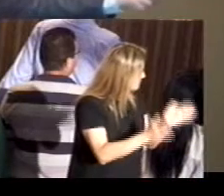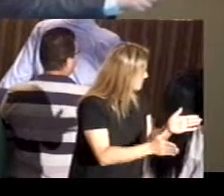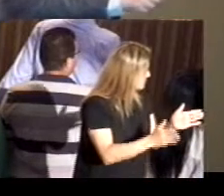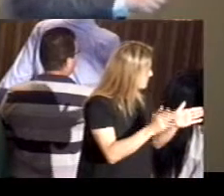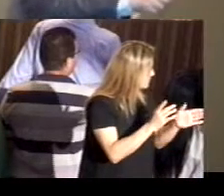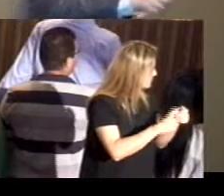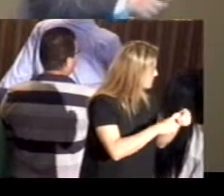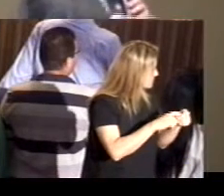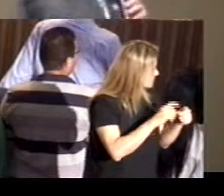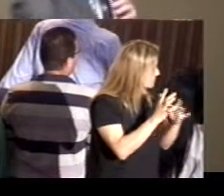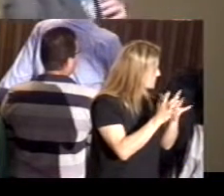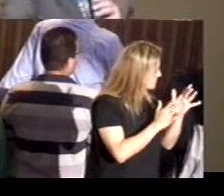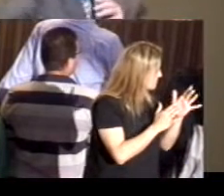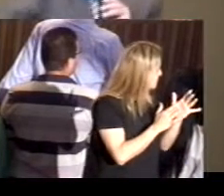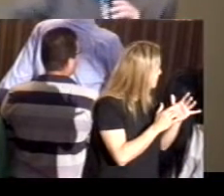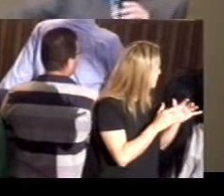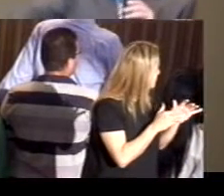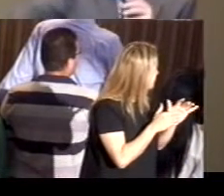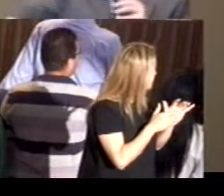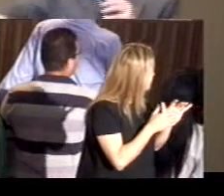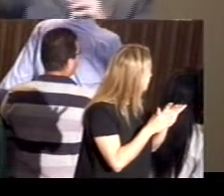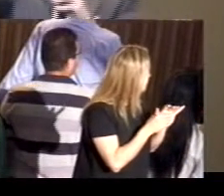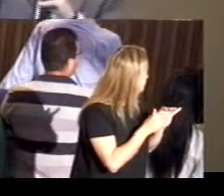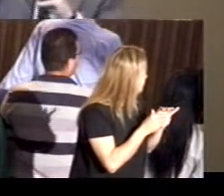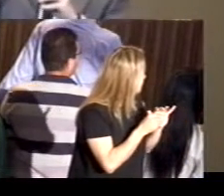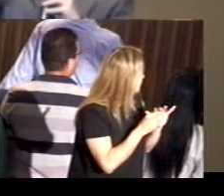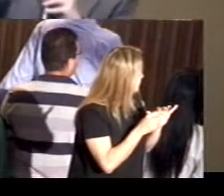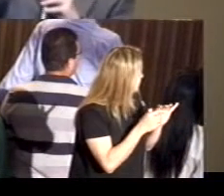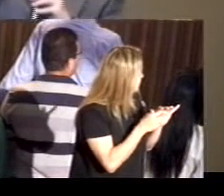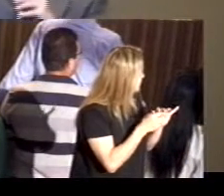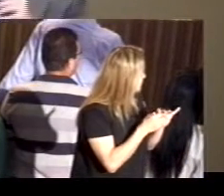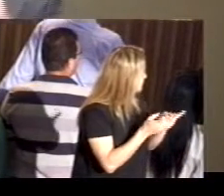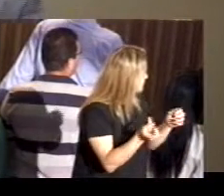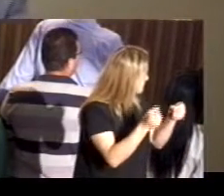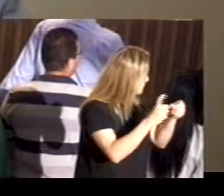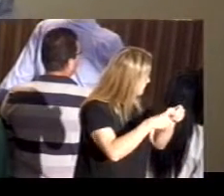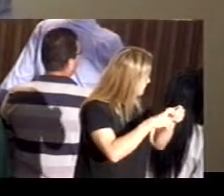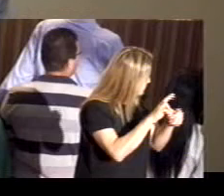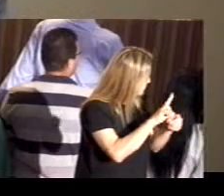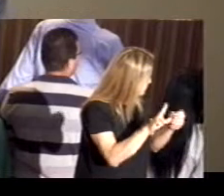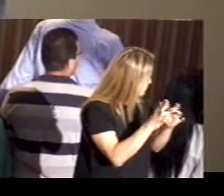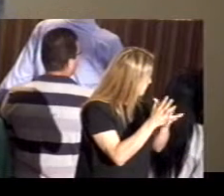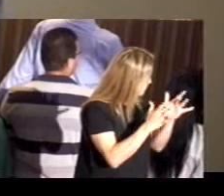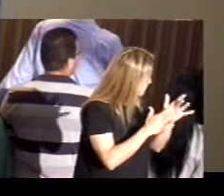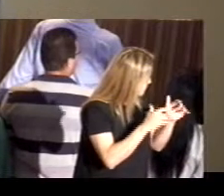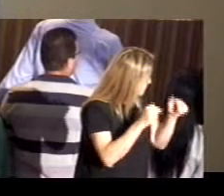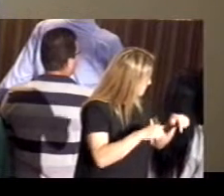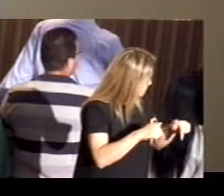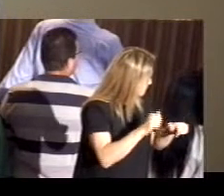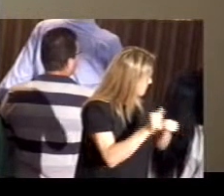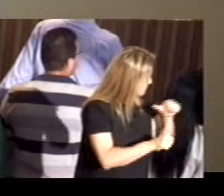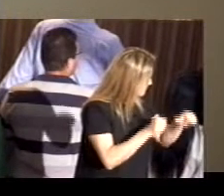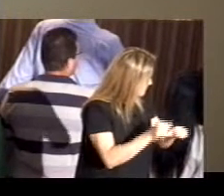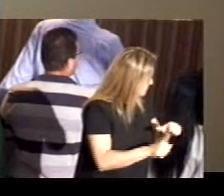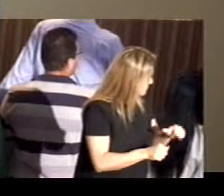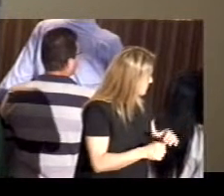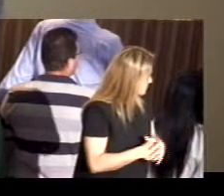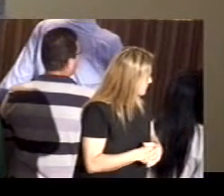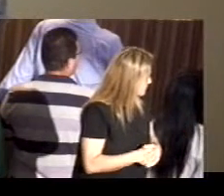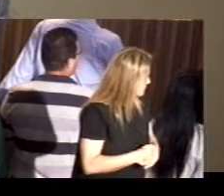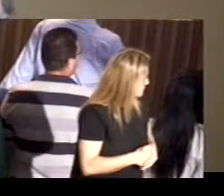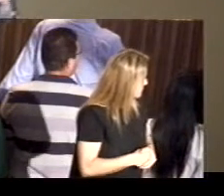Está de volta em nome de Jesus. Quem mais? Quem? Olha lá. Está de volta em nome de Jesus. Hoje é o dia. Está certo